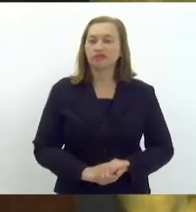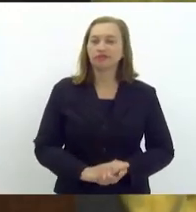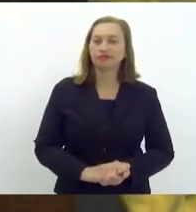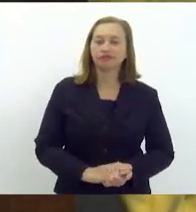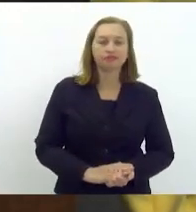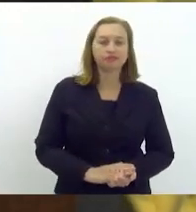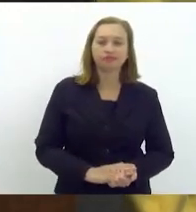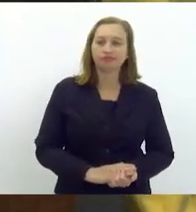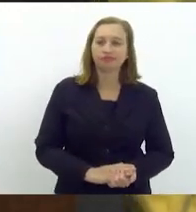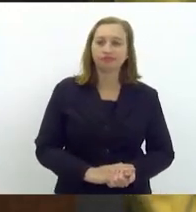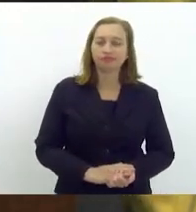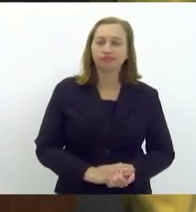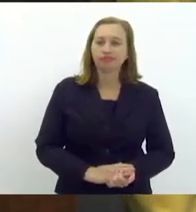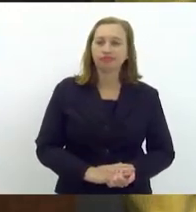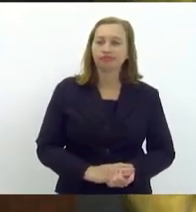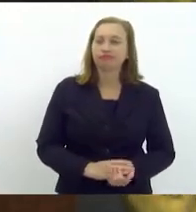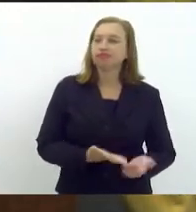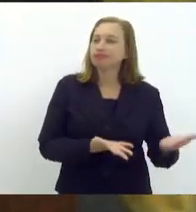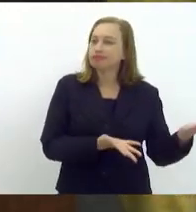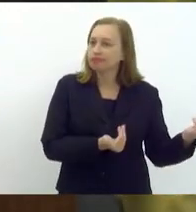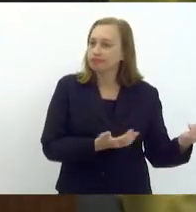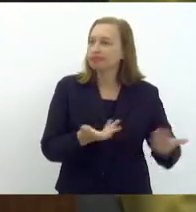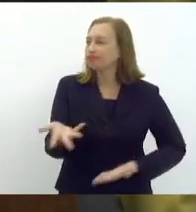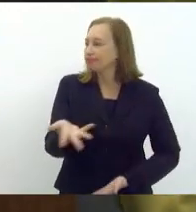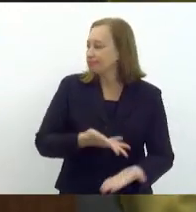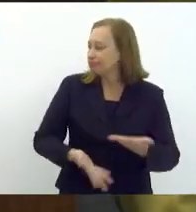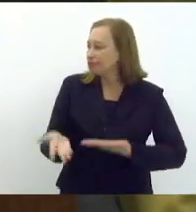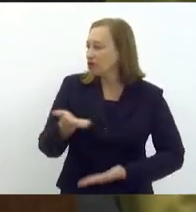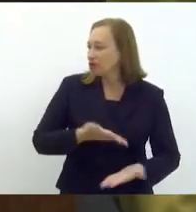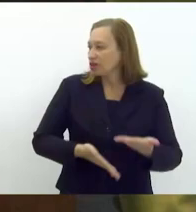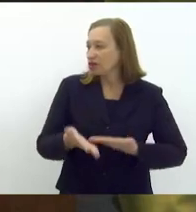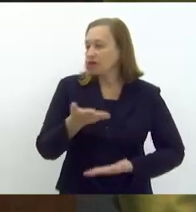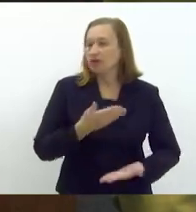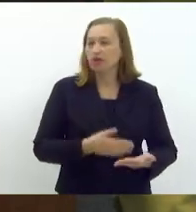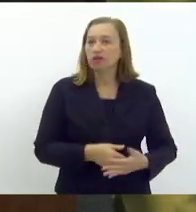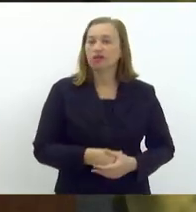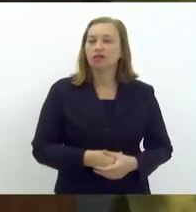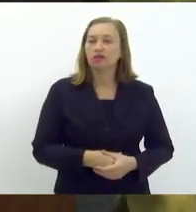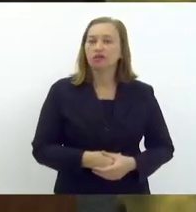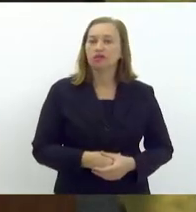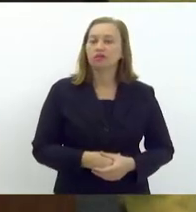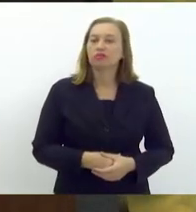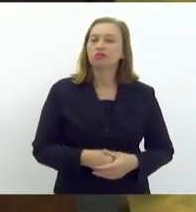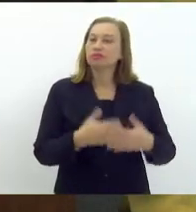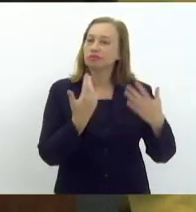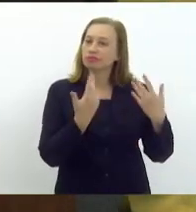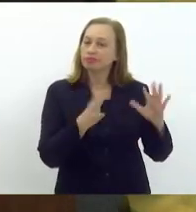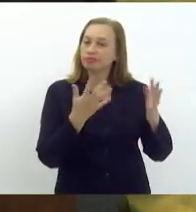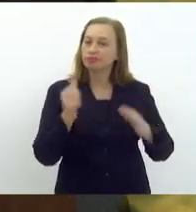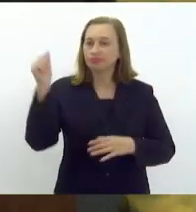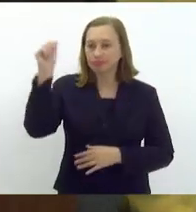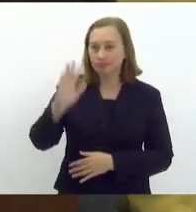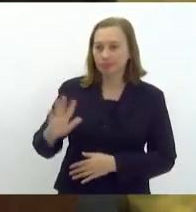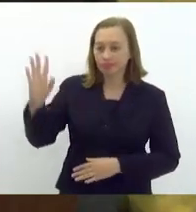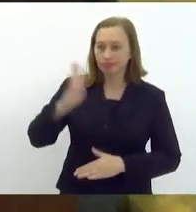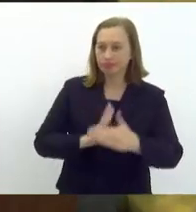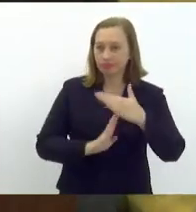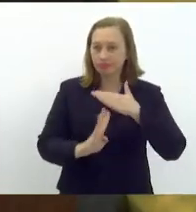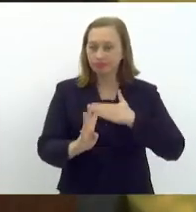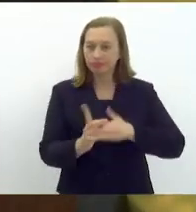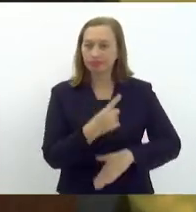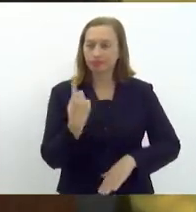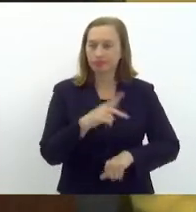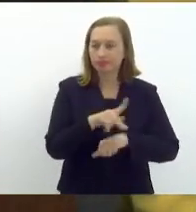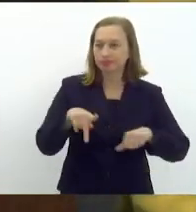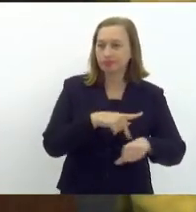efetivar a participação da Nossa Juventude e também para referenciar a migração asiática no nosso país e eu queria